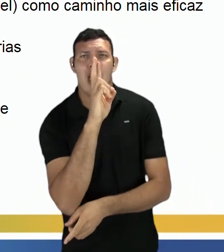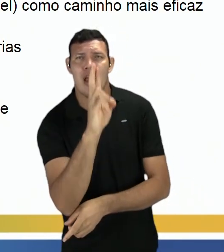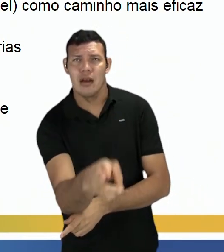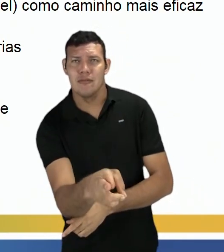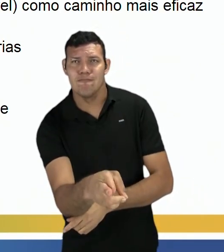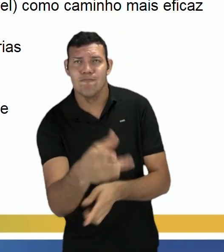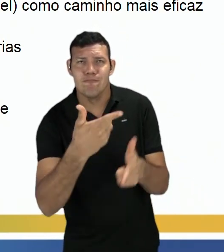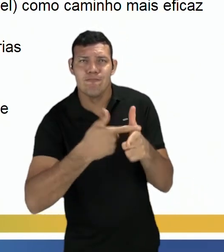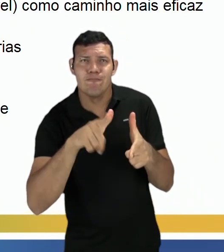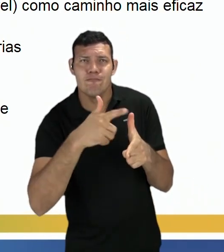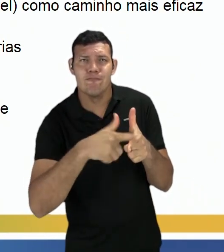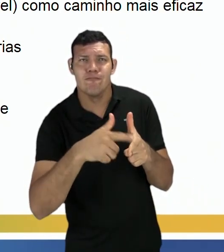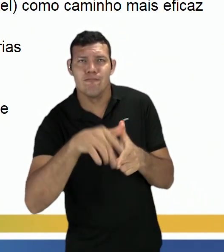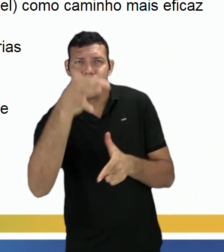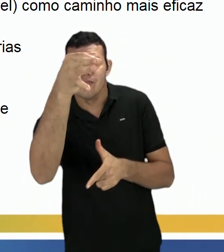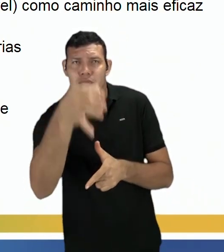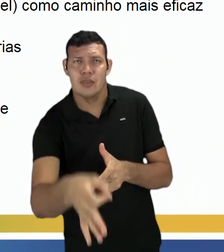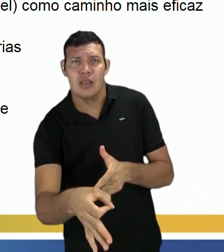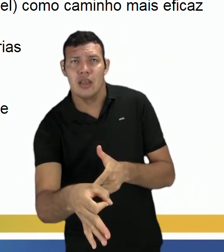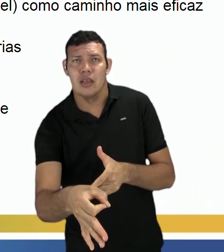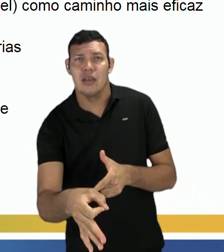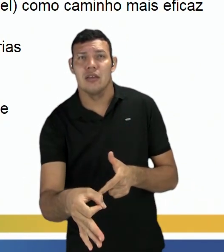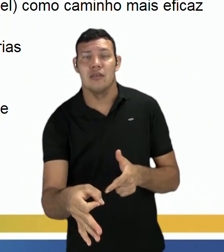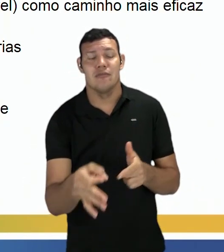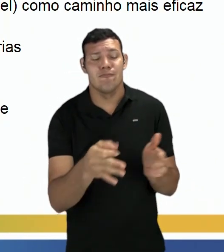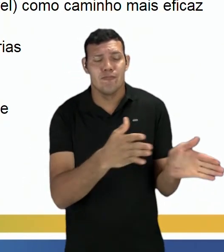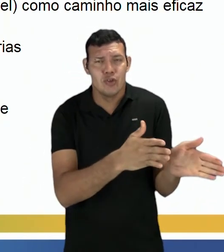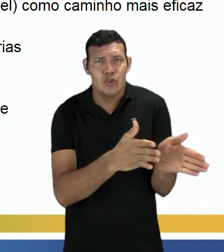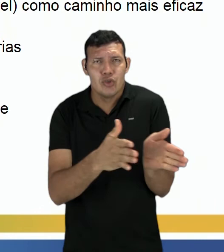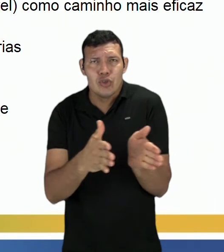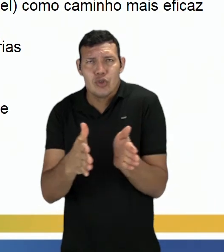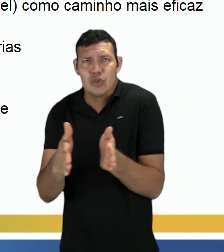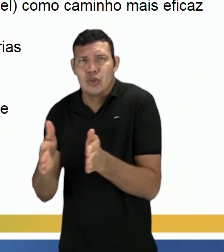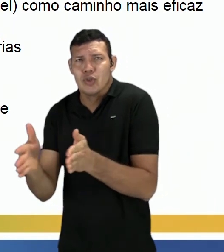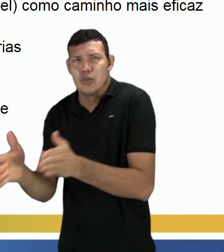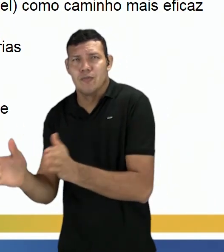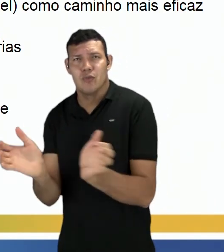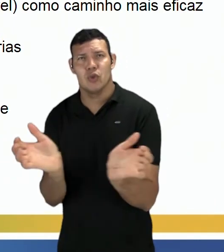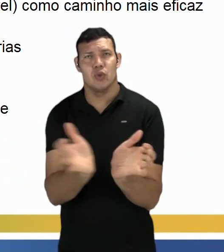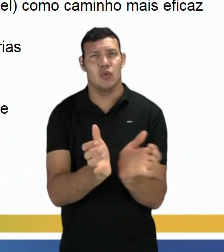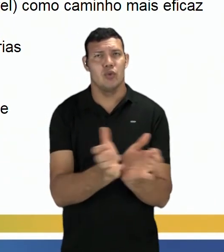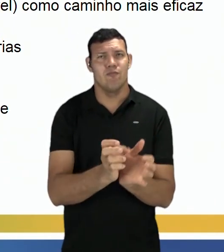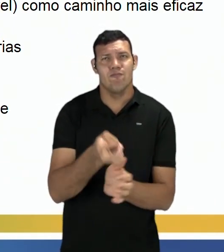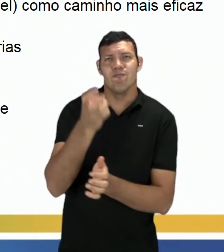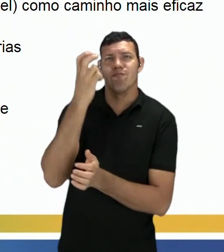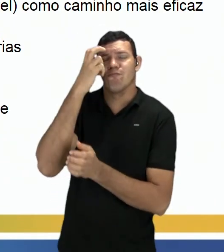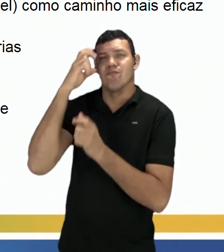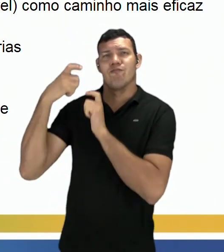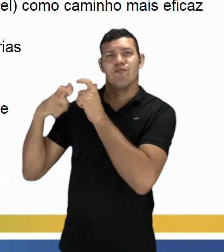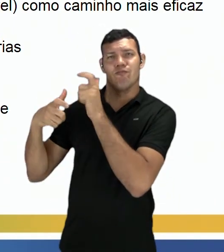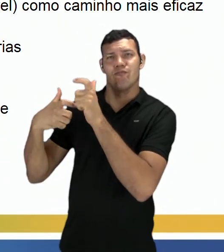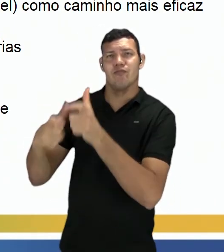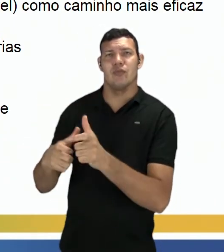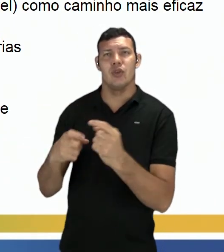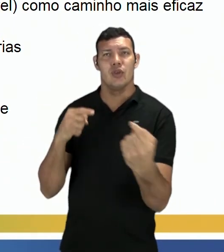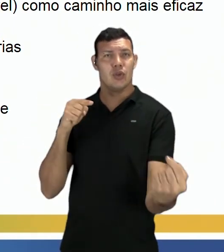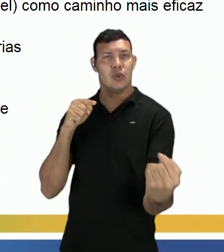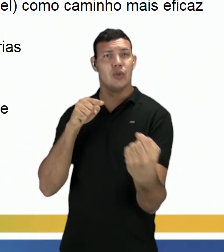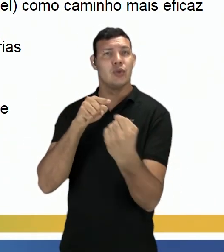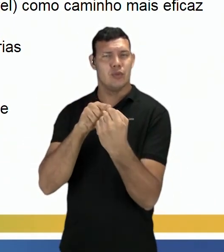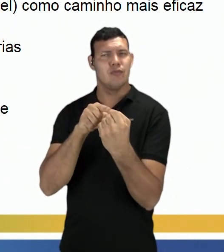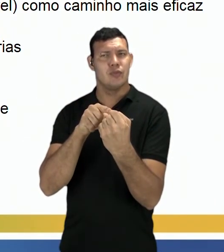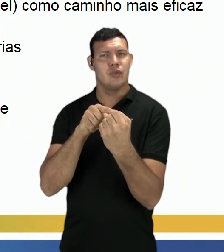teóricos. De acordo com o comentário acima sobre a ciência, a pergunta: a